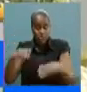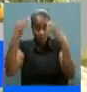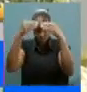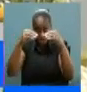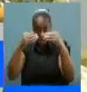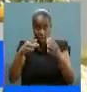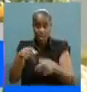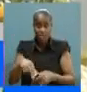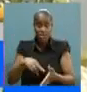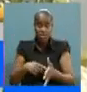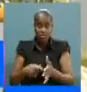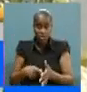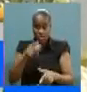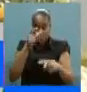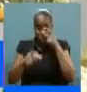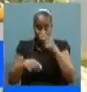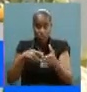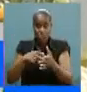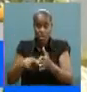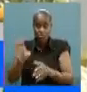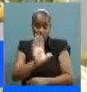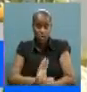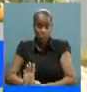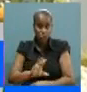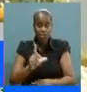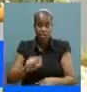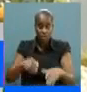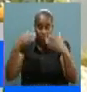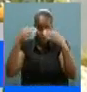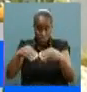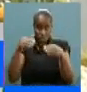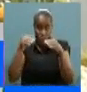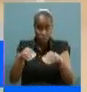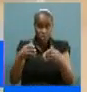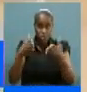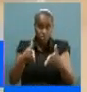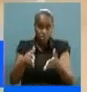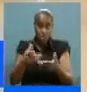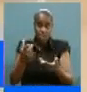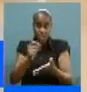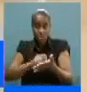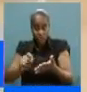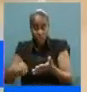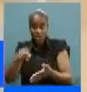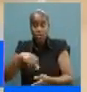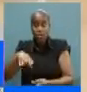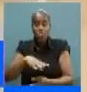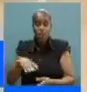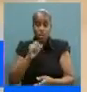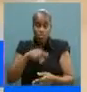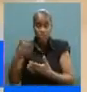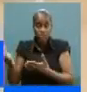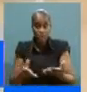esta tecnologia aos técnicos nacionais e também vão ajudar a selecionar áreas que poderão acolher